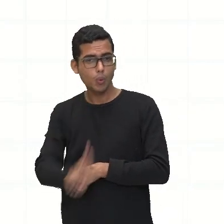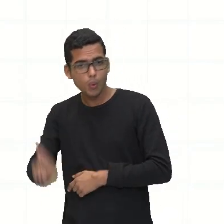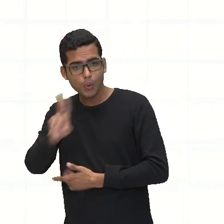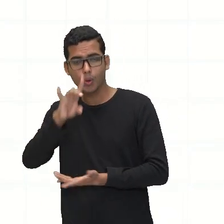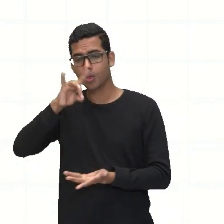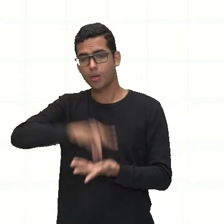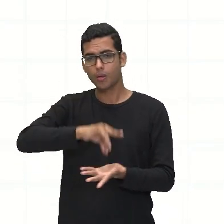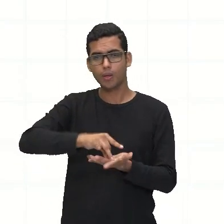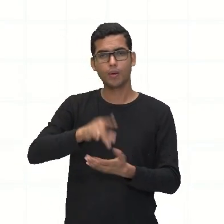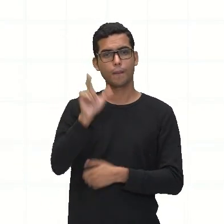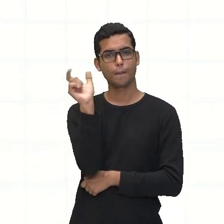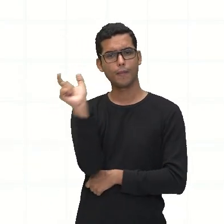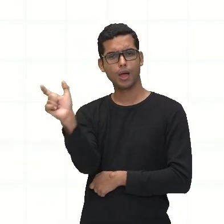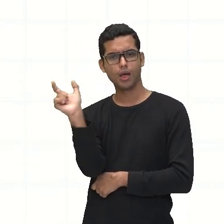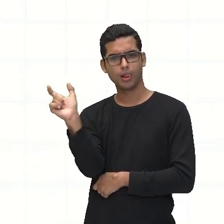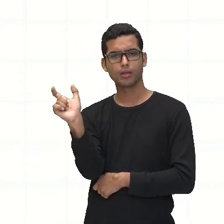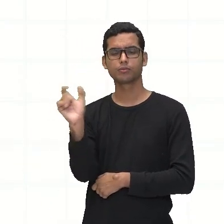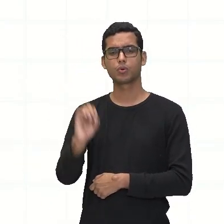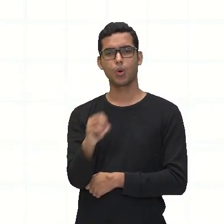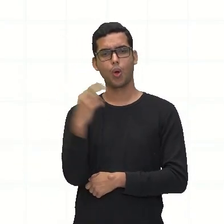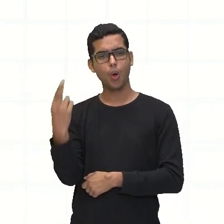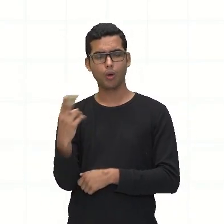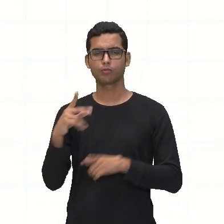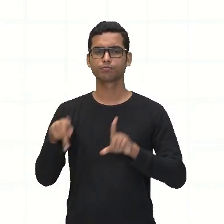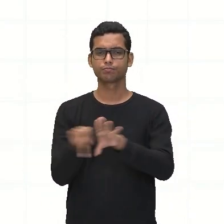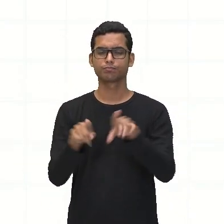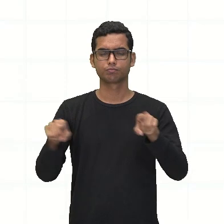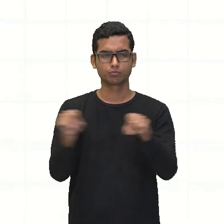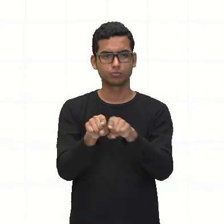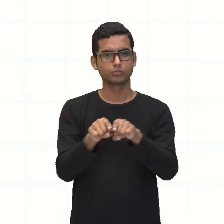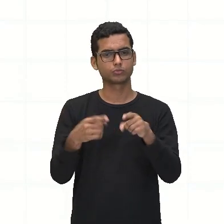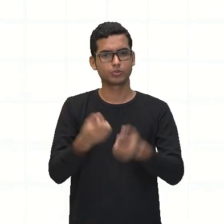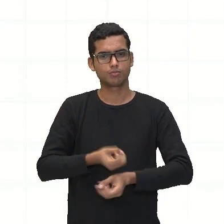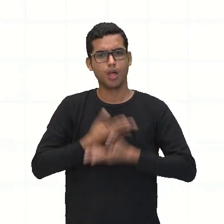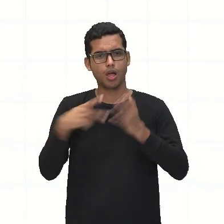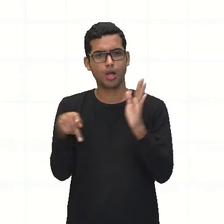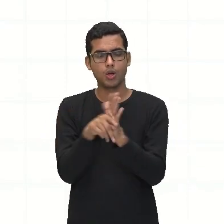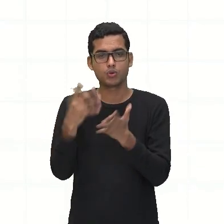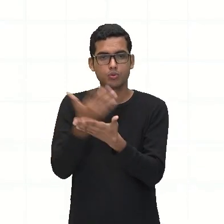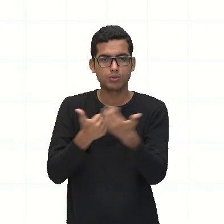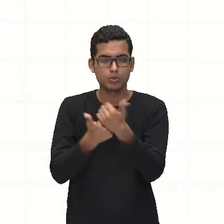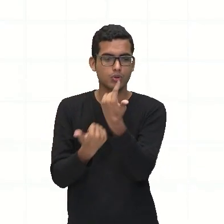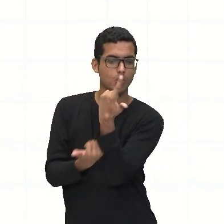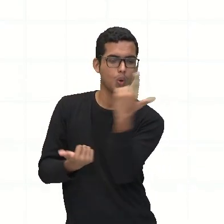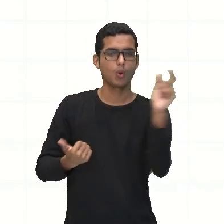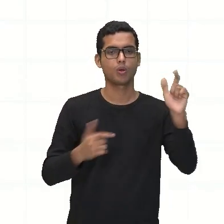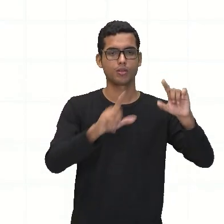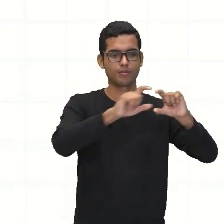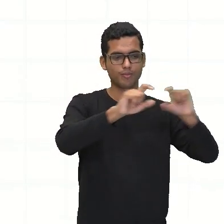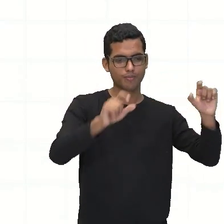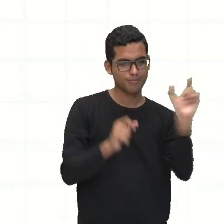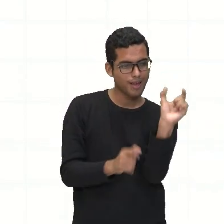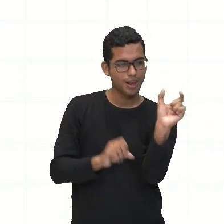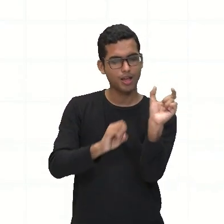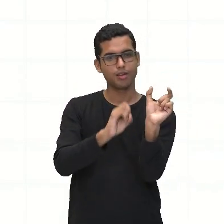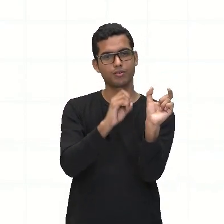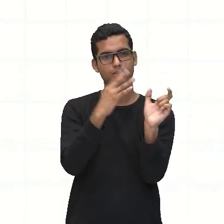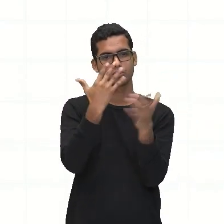empregar uma palavra ou toda uma expressão em lugar de outra, substituir uma palavra por